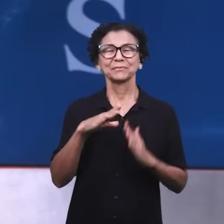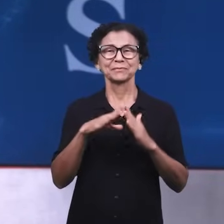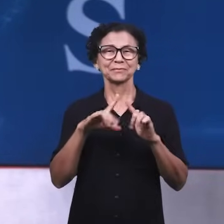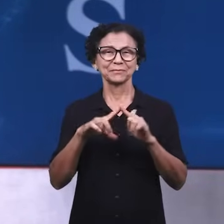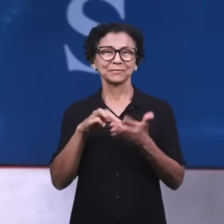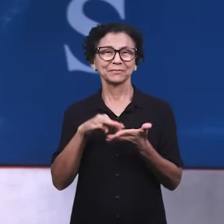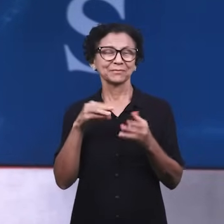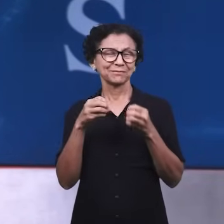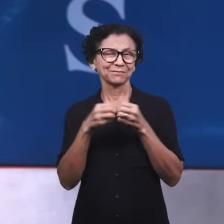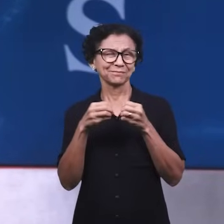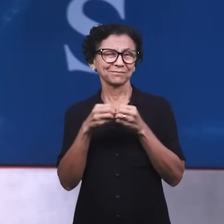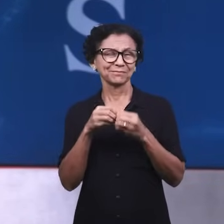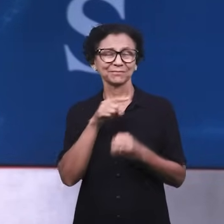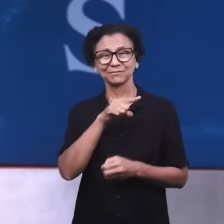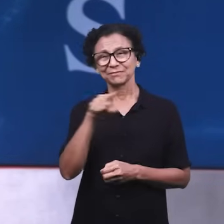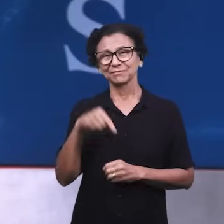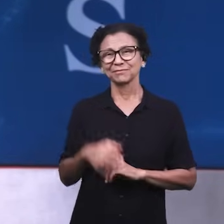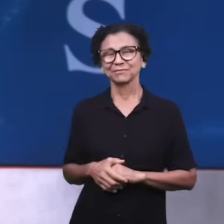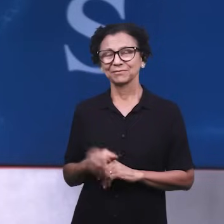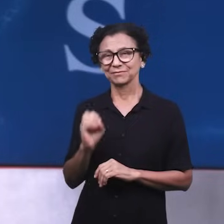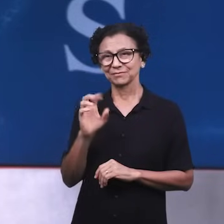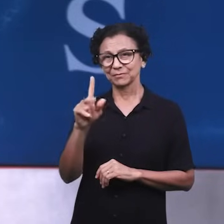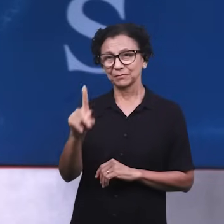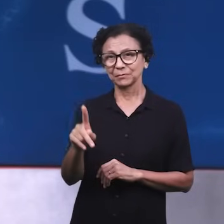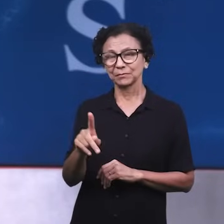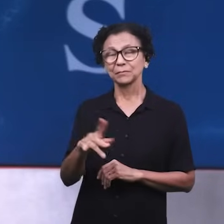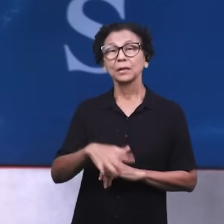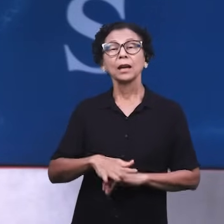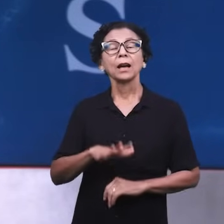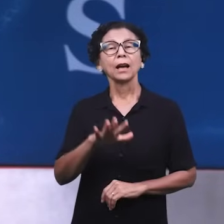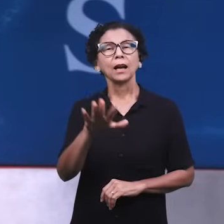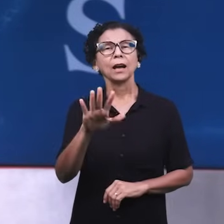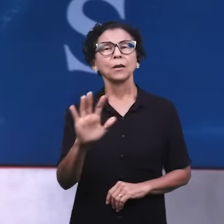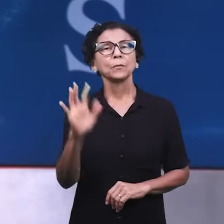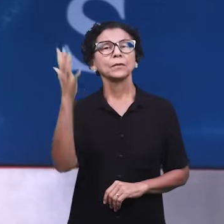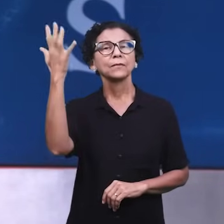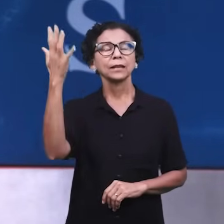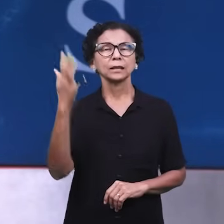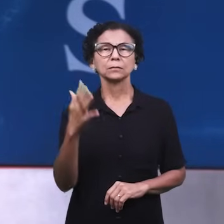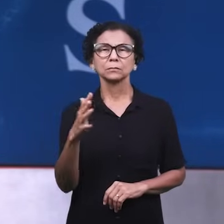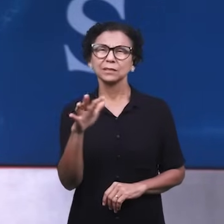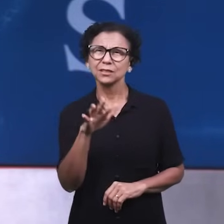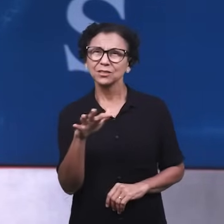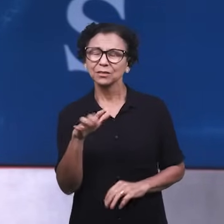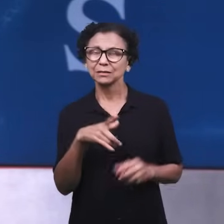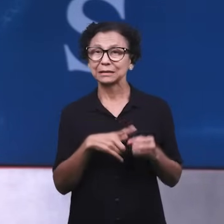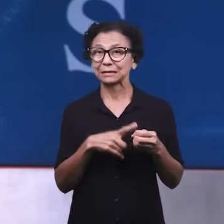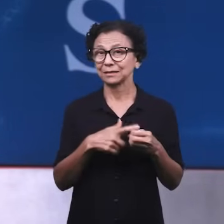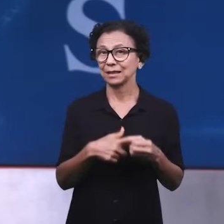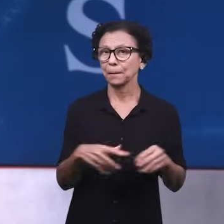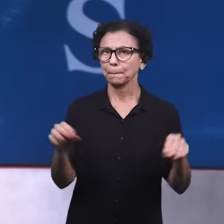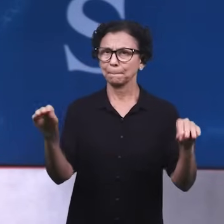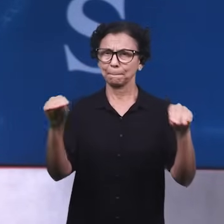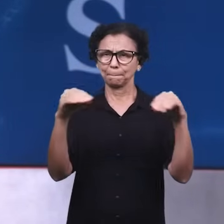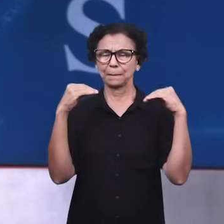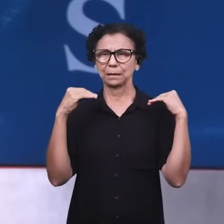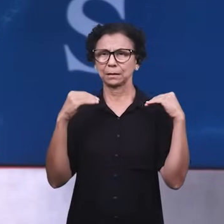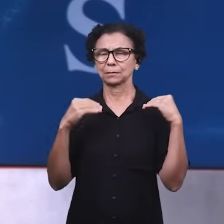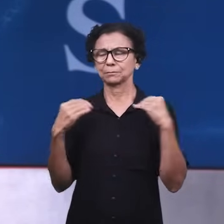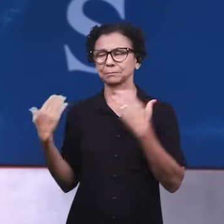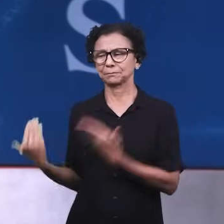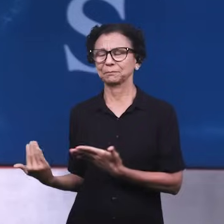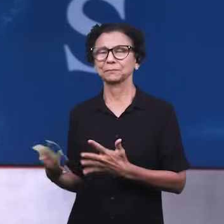você e participe do seminário de crianças conosco, tá? Agora, teve algum evento na sua região, aí na sua cidade, manda para esse e-mail,